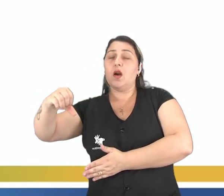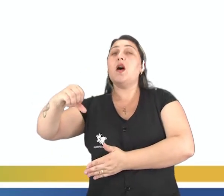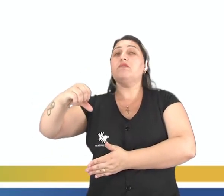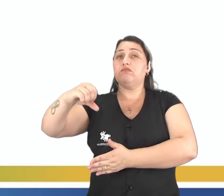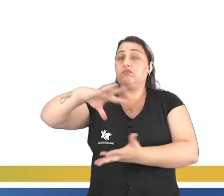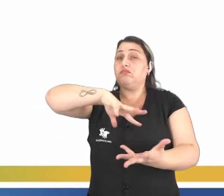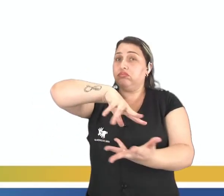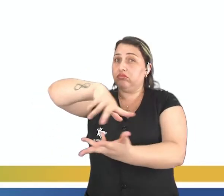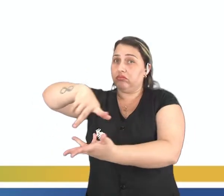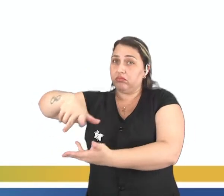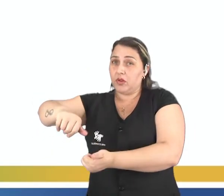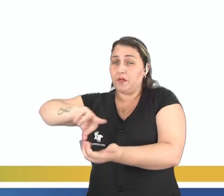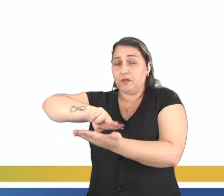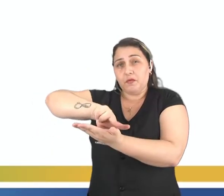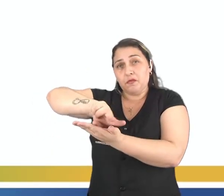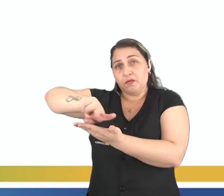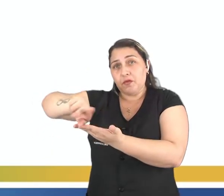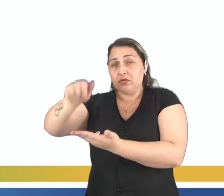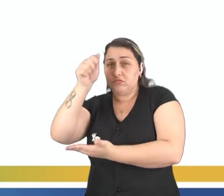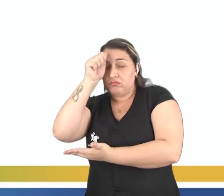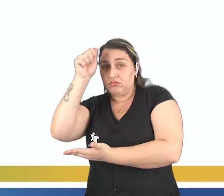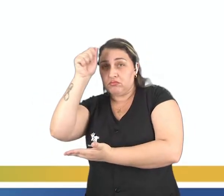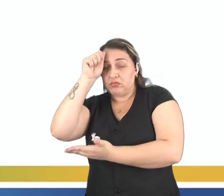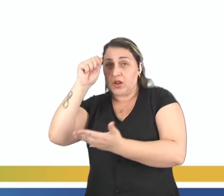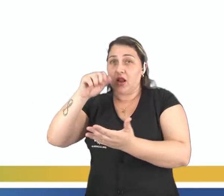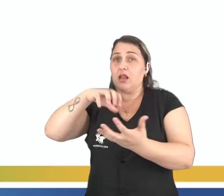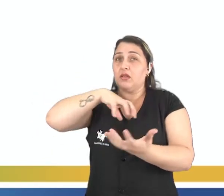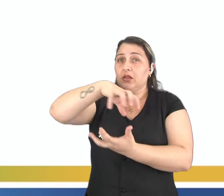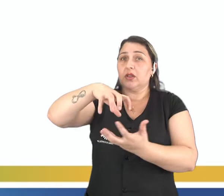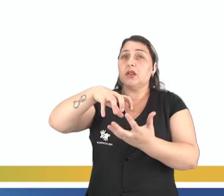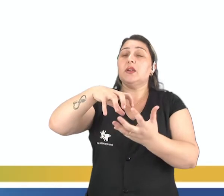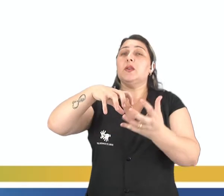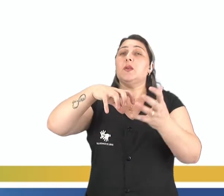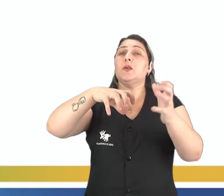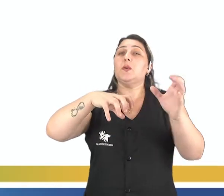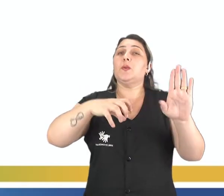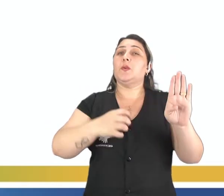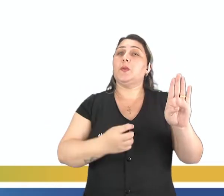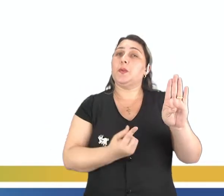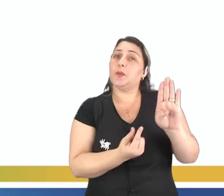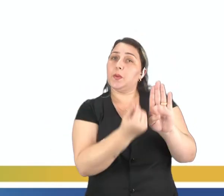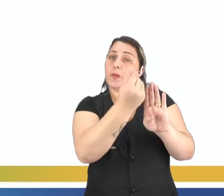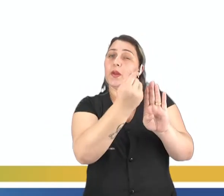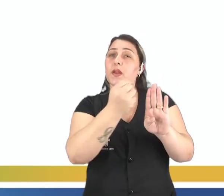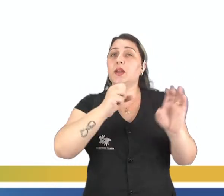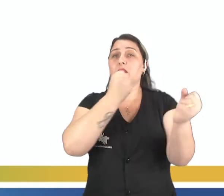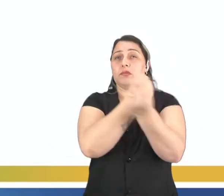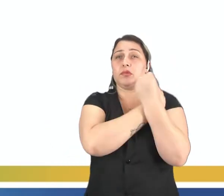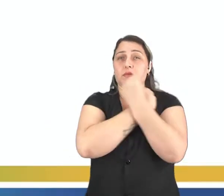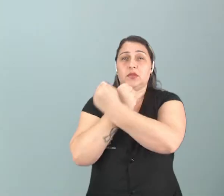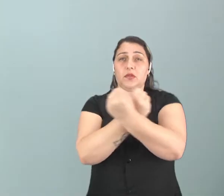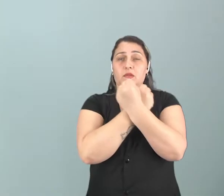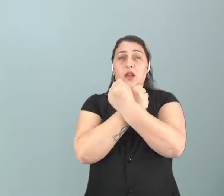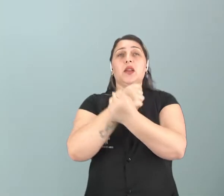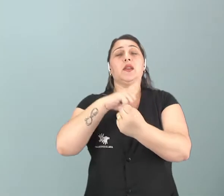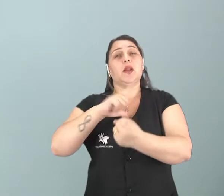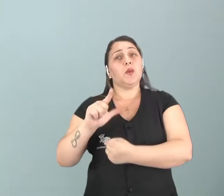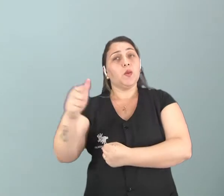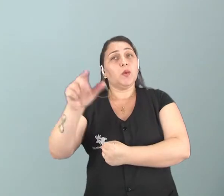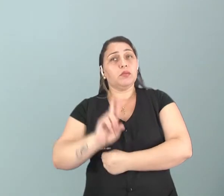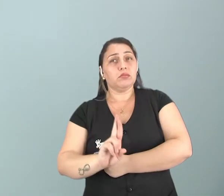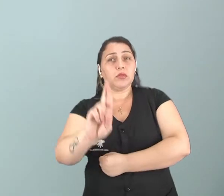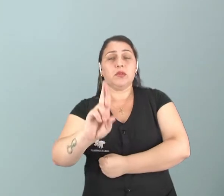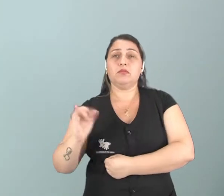de suas obras, dedicou-se às críticas sociais, como a burguesia e a escravidão. Então aqui a gente tem outro representante